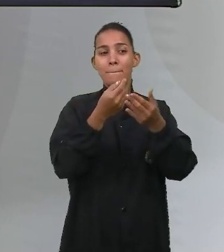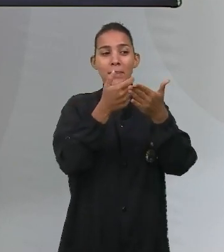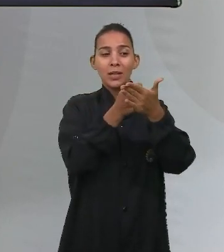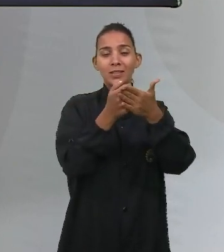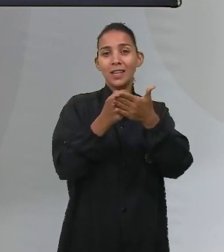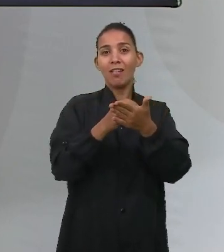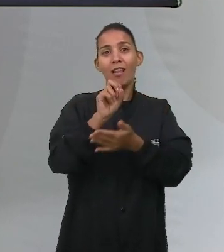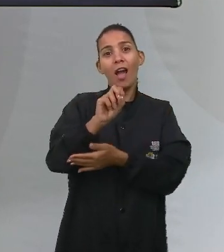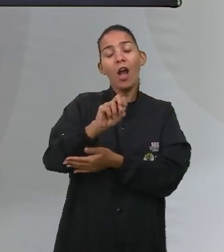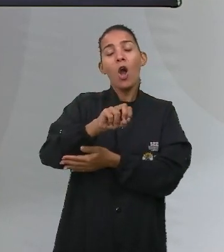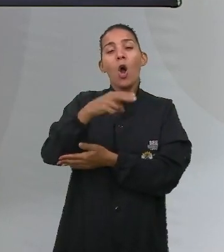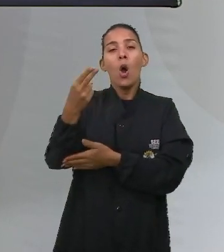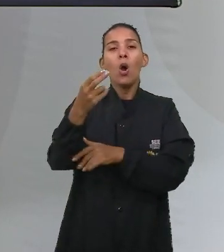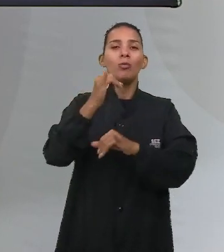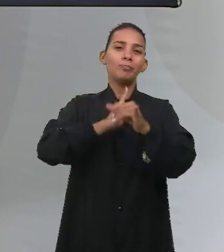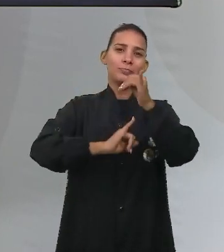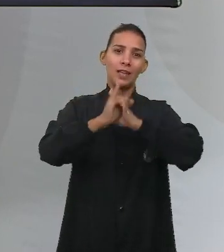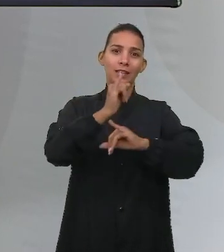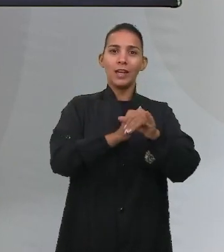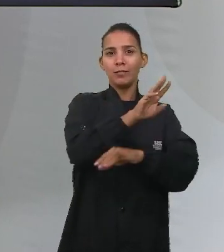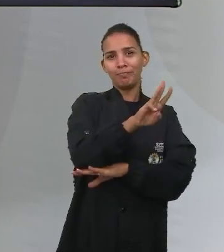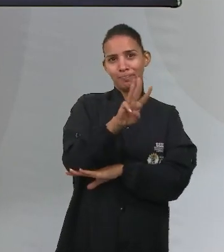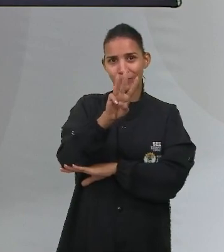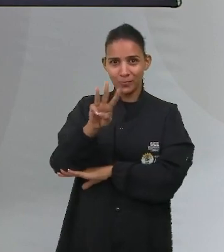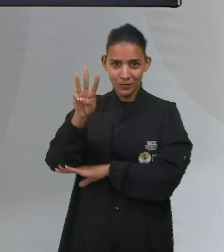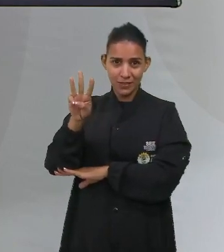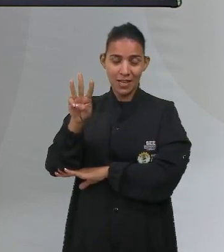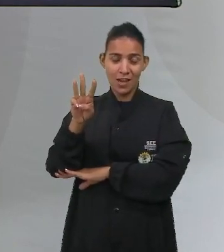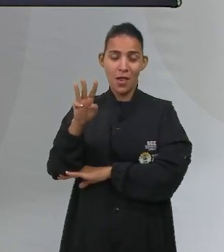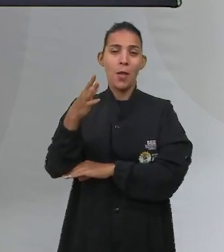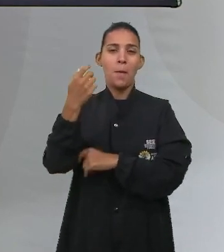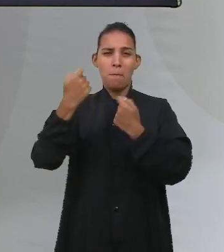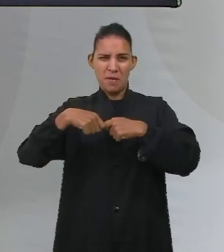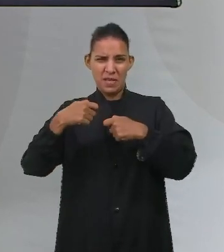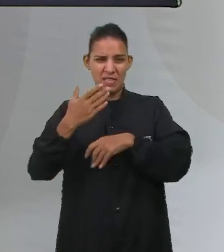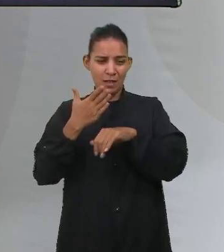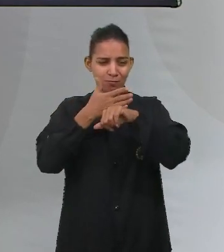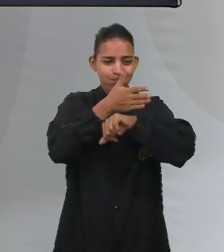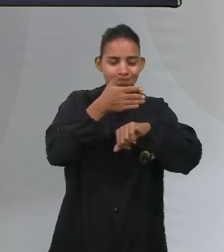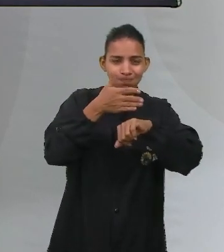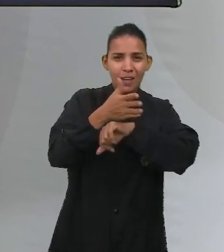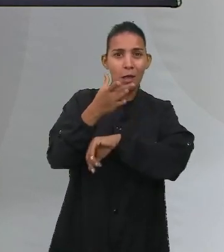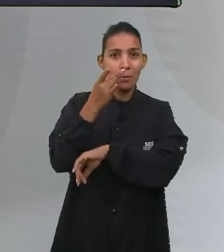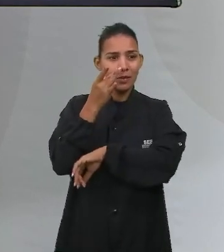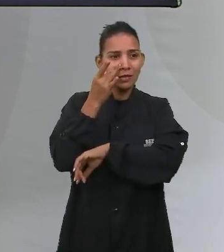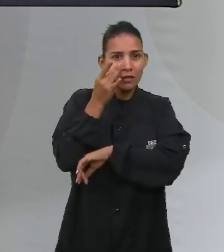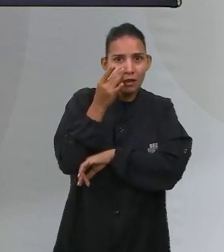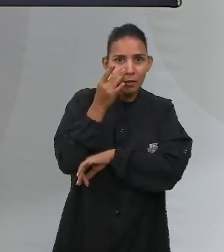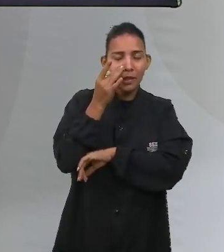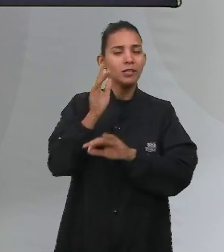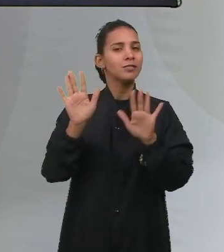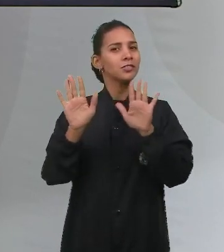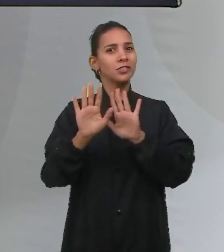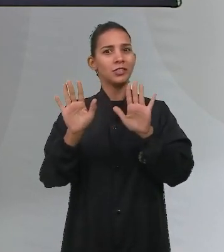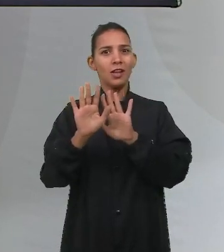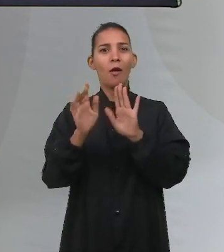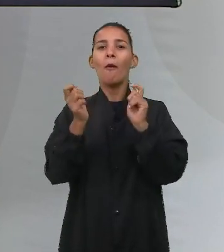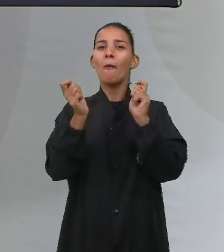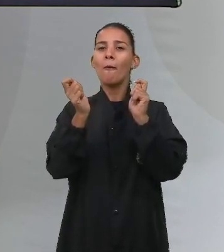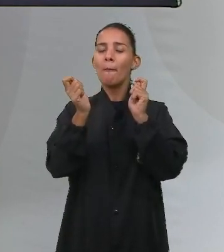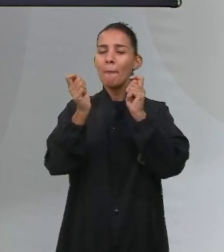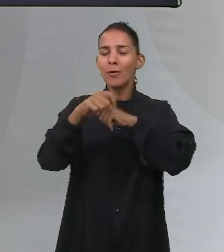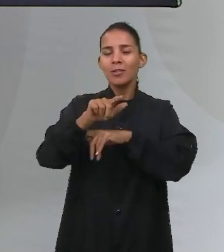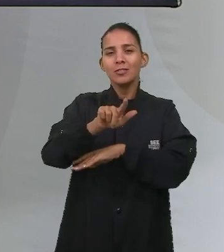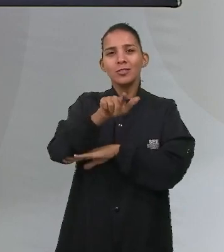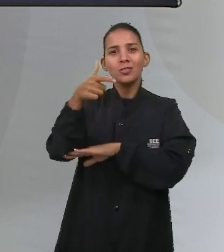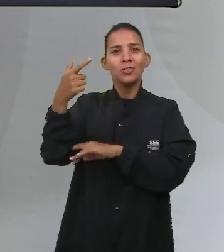sem a necessidade de comparecer na agência, né? Ou seja, o atendimento presencial propriamente